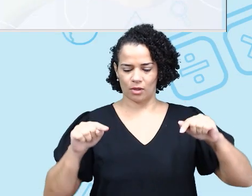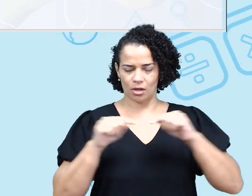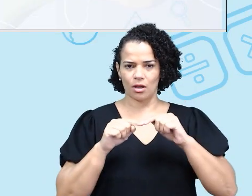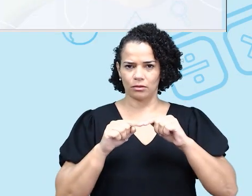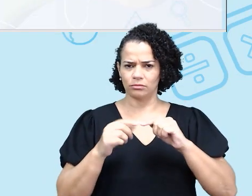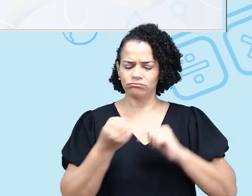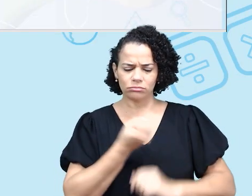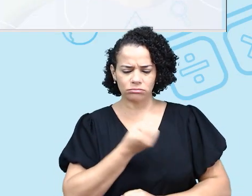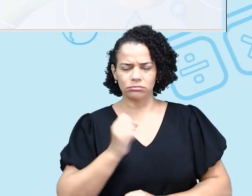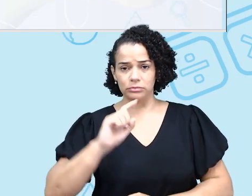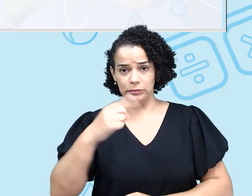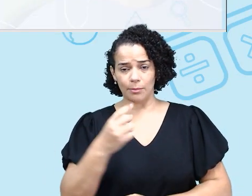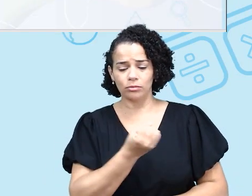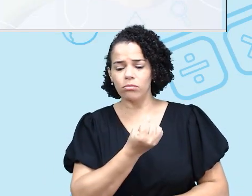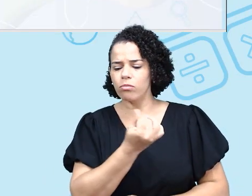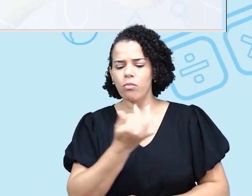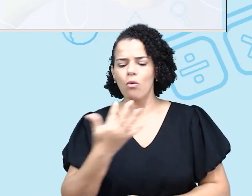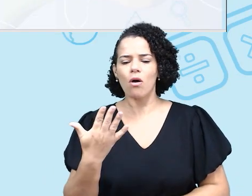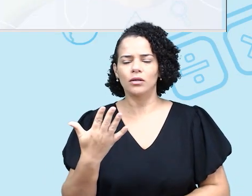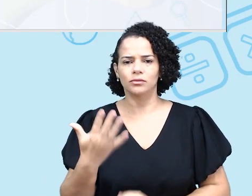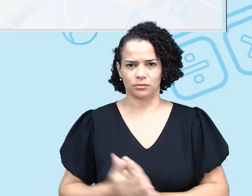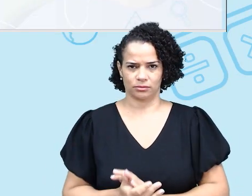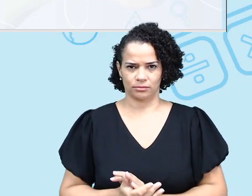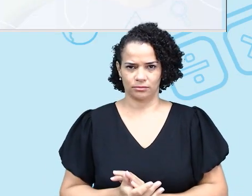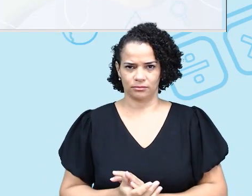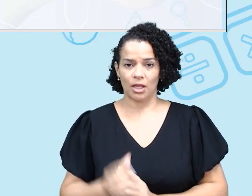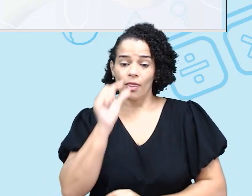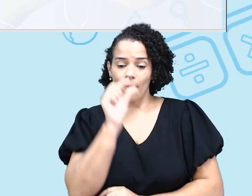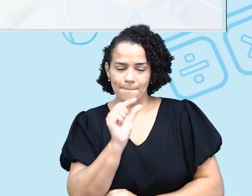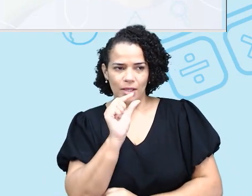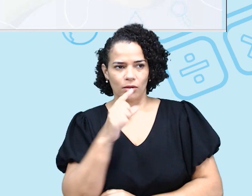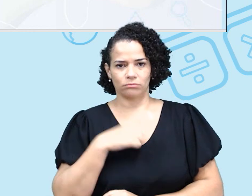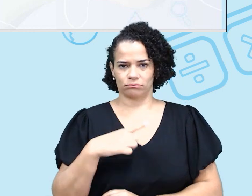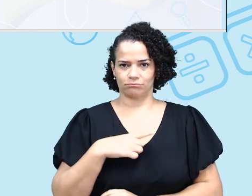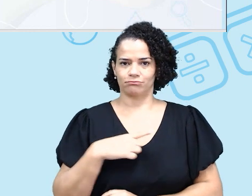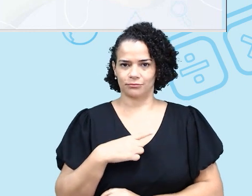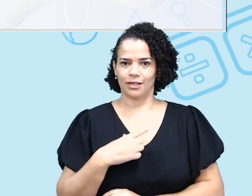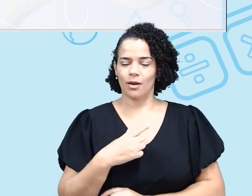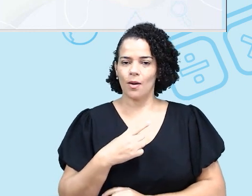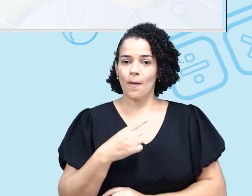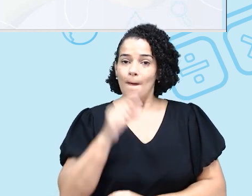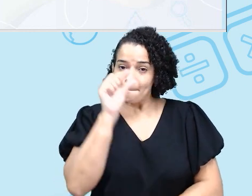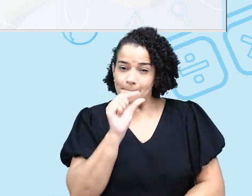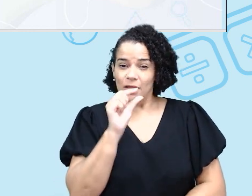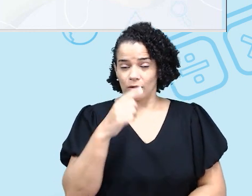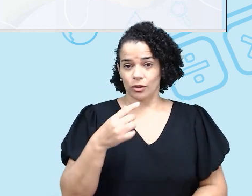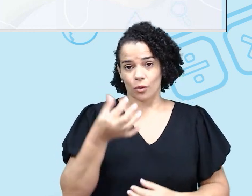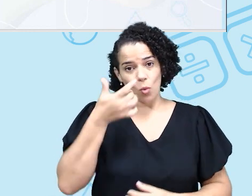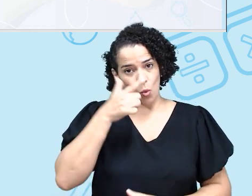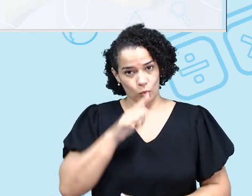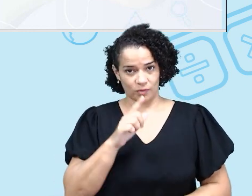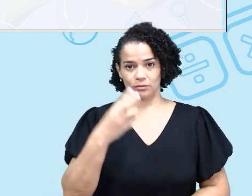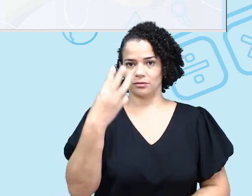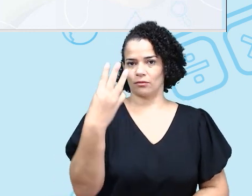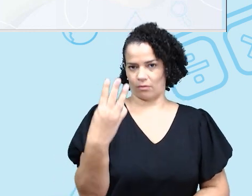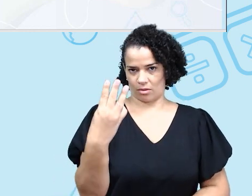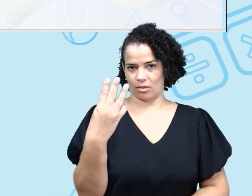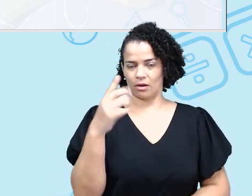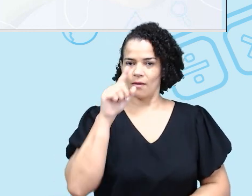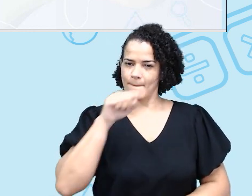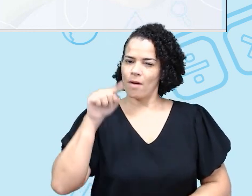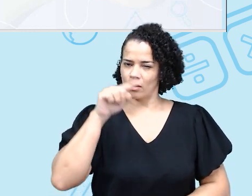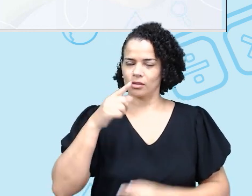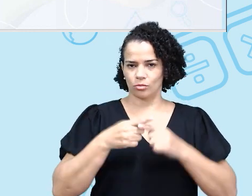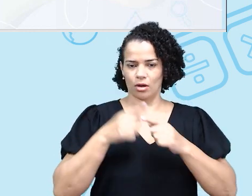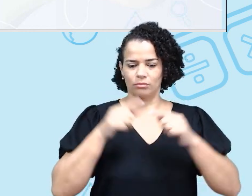quantas bolinhas tem. Então, nesse primeiro exemplo aí, ó, é o menor número triangular que eu consigo determinar, são com 3 bolinhas, né? Porque a gente bota